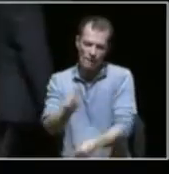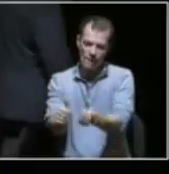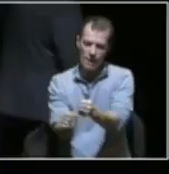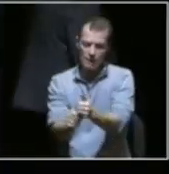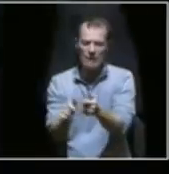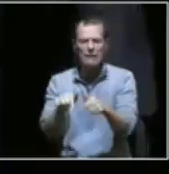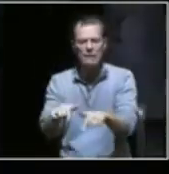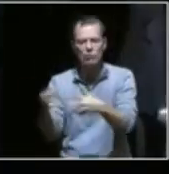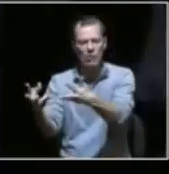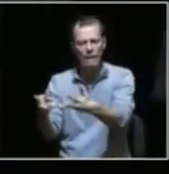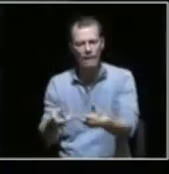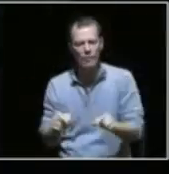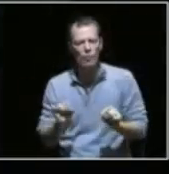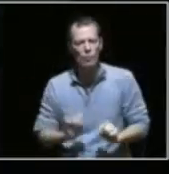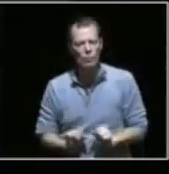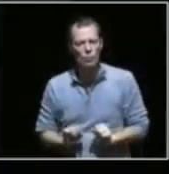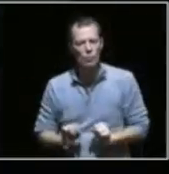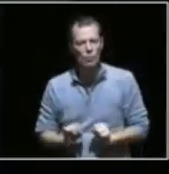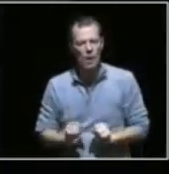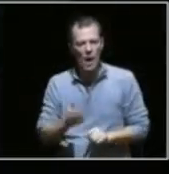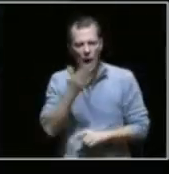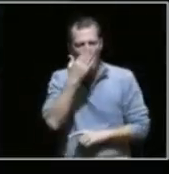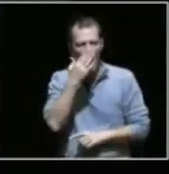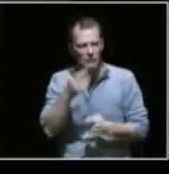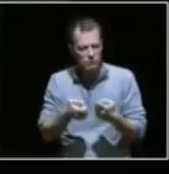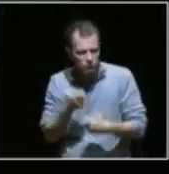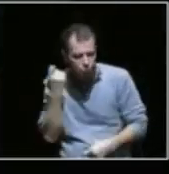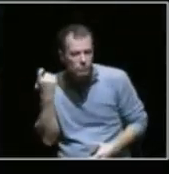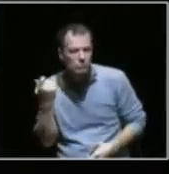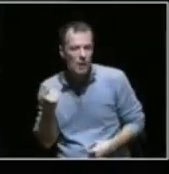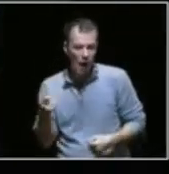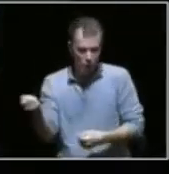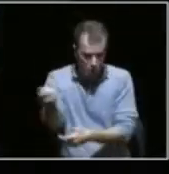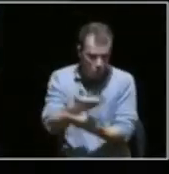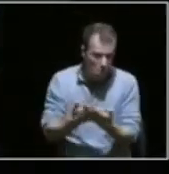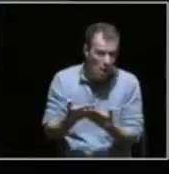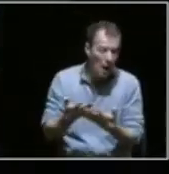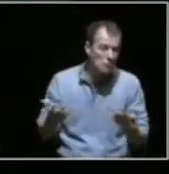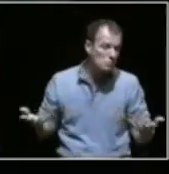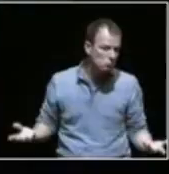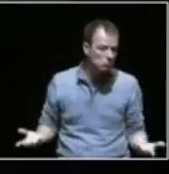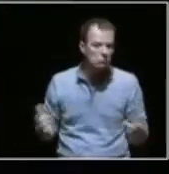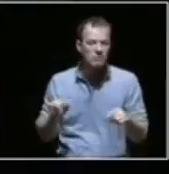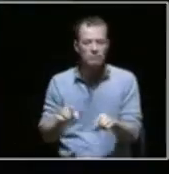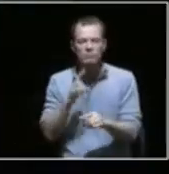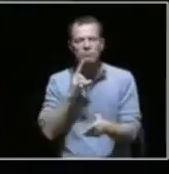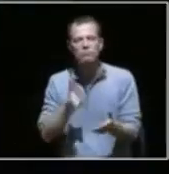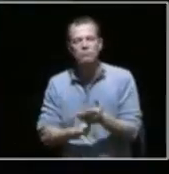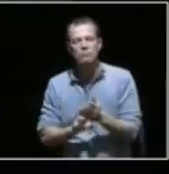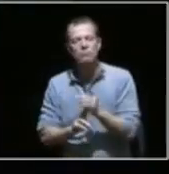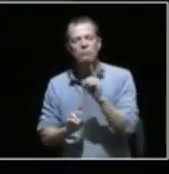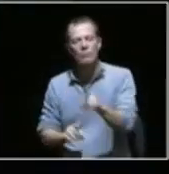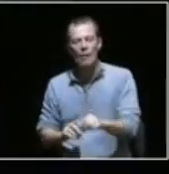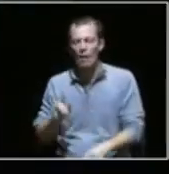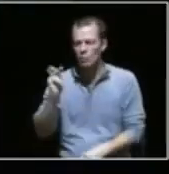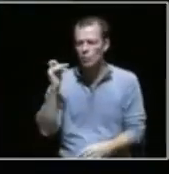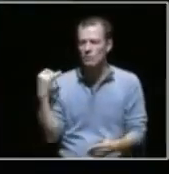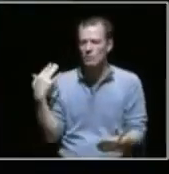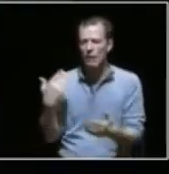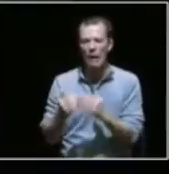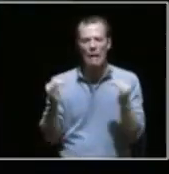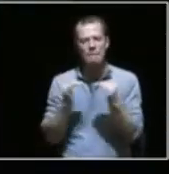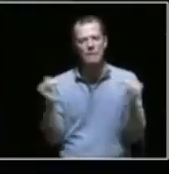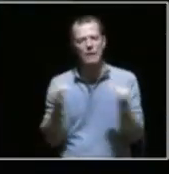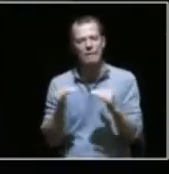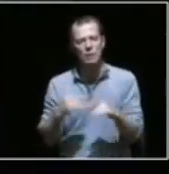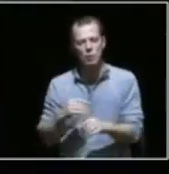deveria este cálculo estar, por isso, desligado do valor de mercado? Com efeito, nos últimos anos, vários estratos sociais